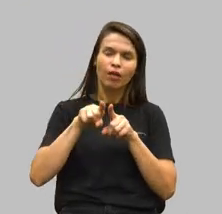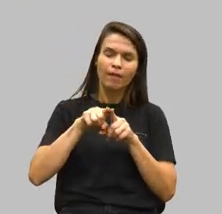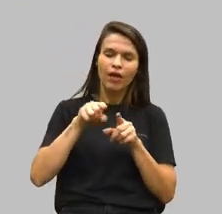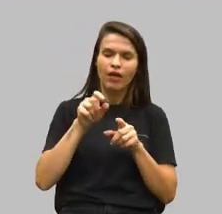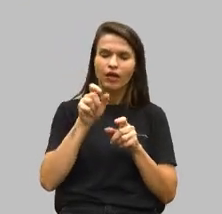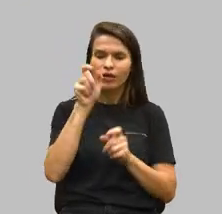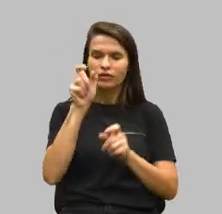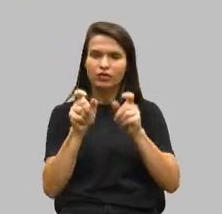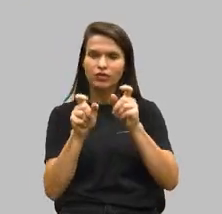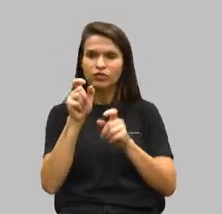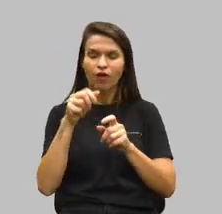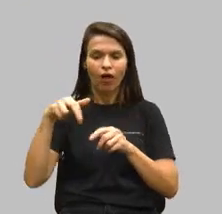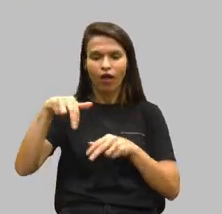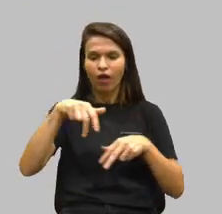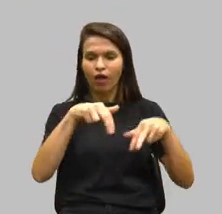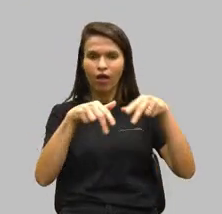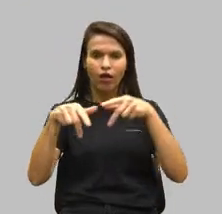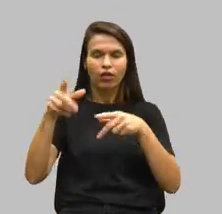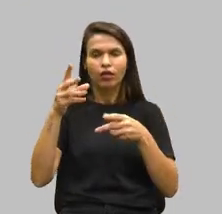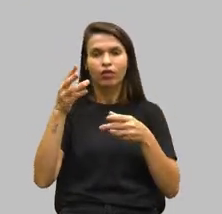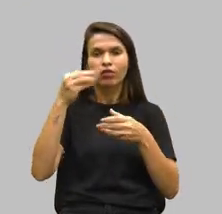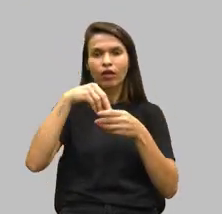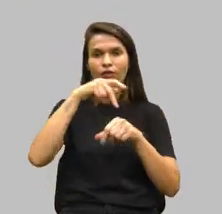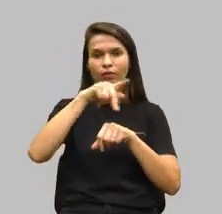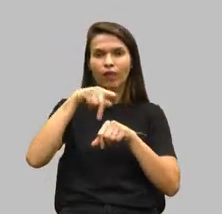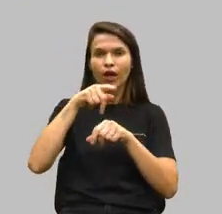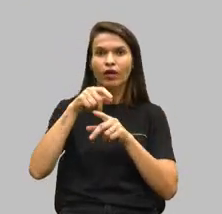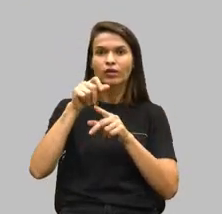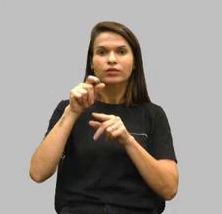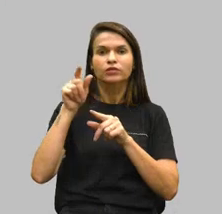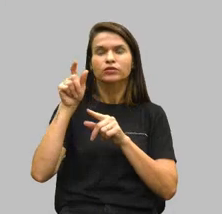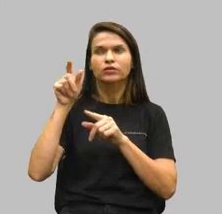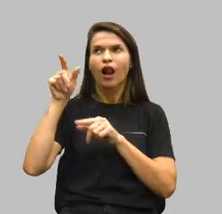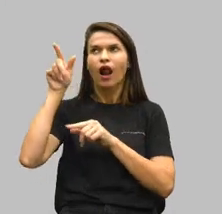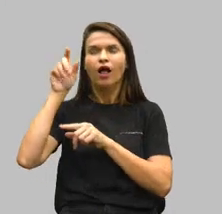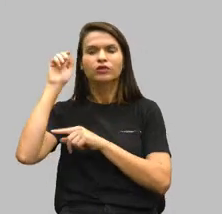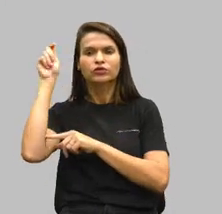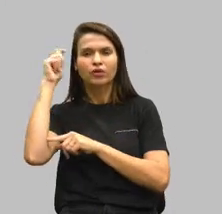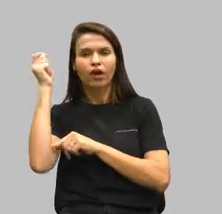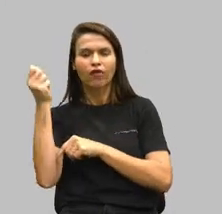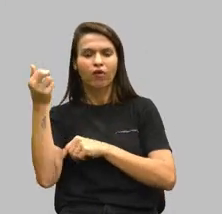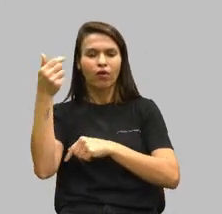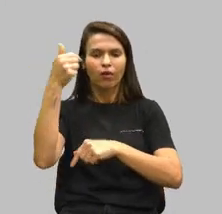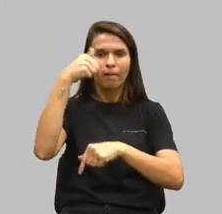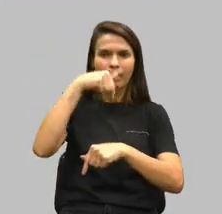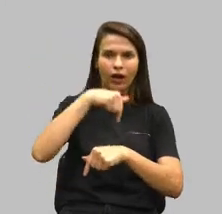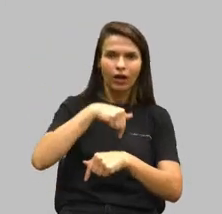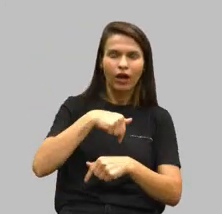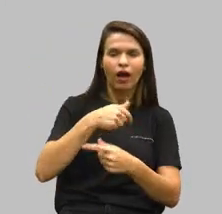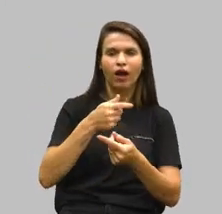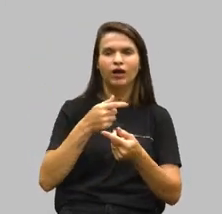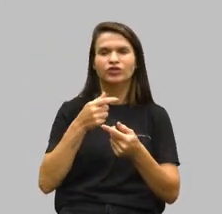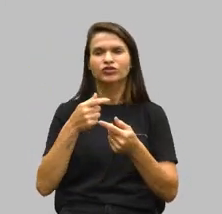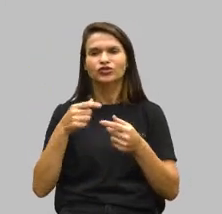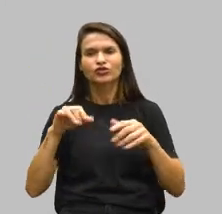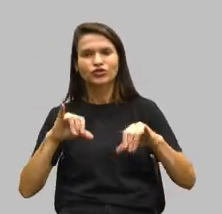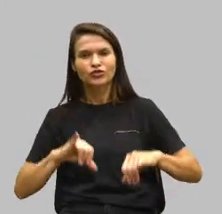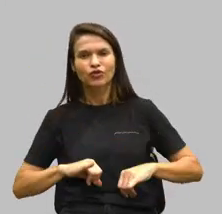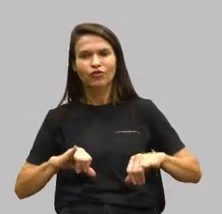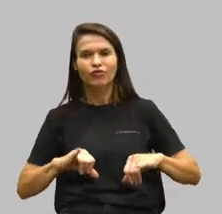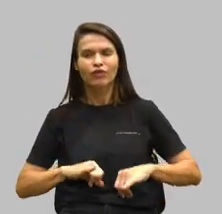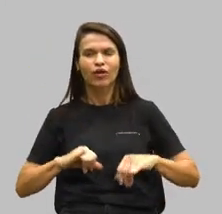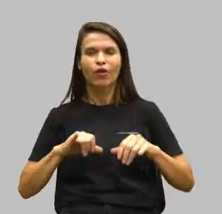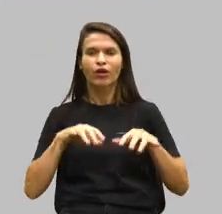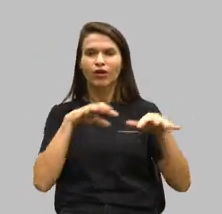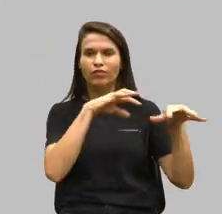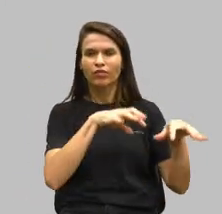país gente do Rio Grande do Sul vindo para cá gente que sofreu com a mineração que troca de cidade B Então essa política